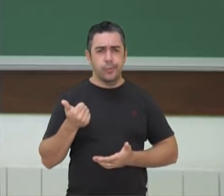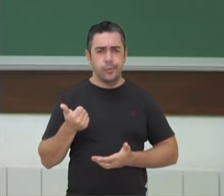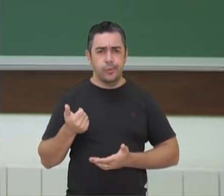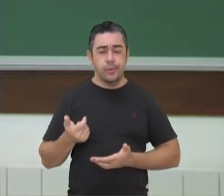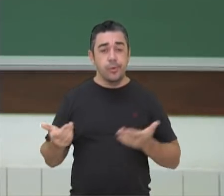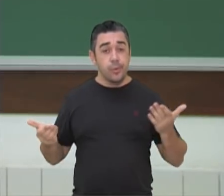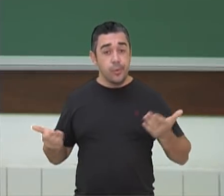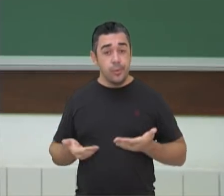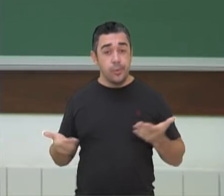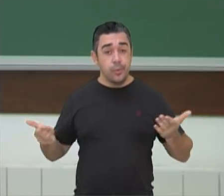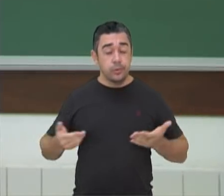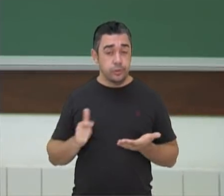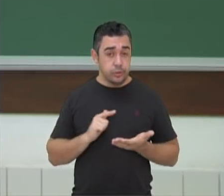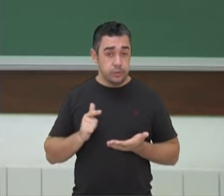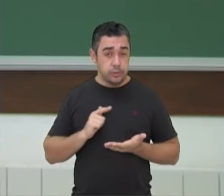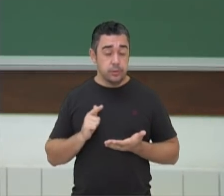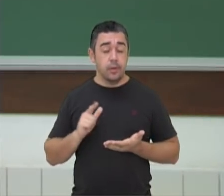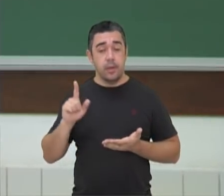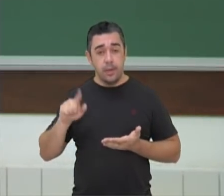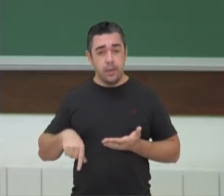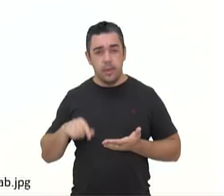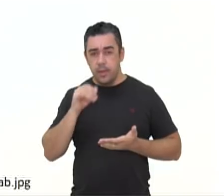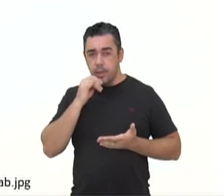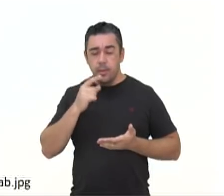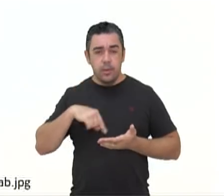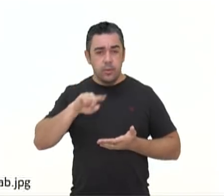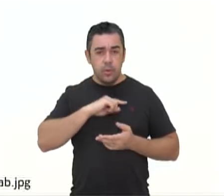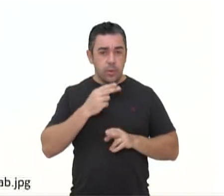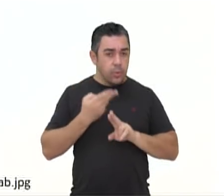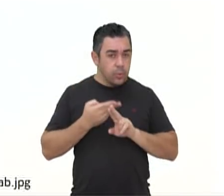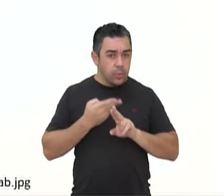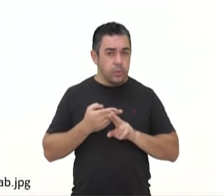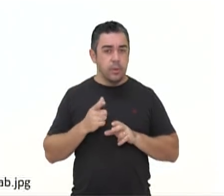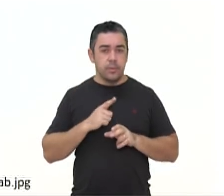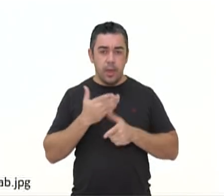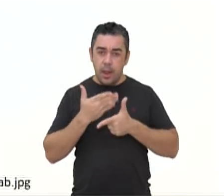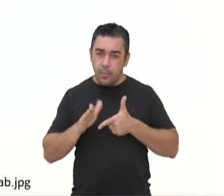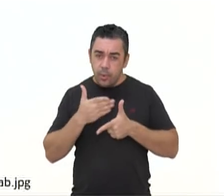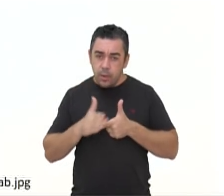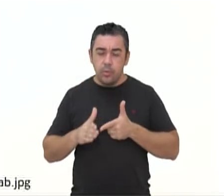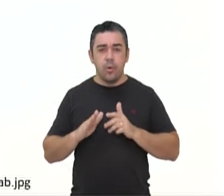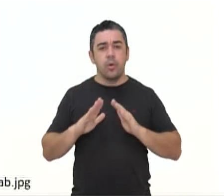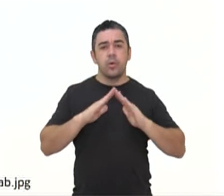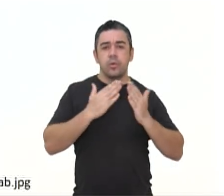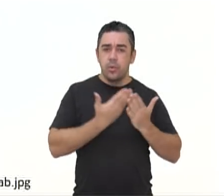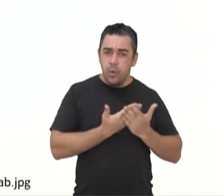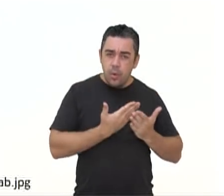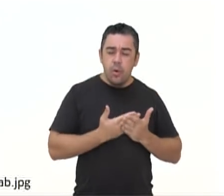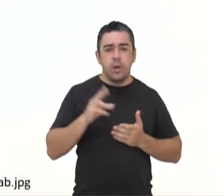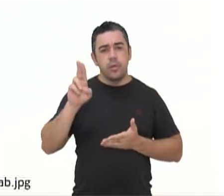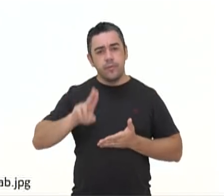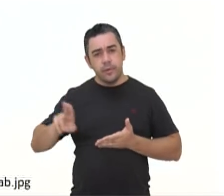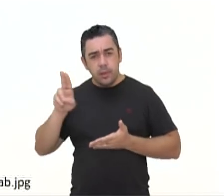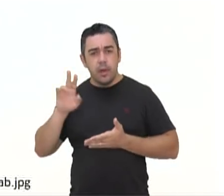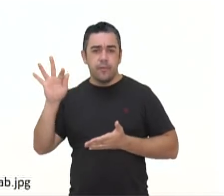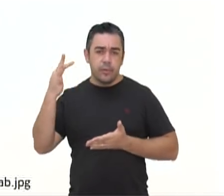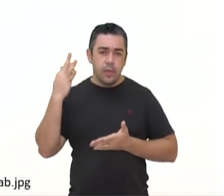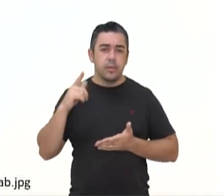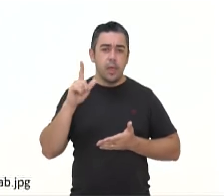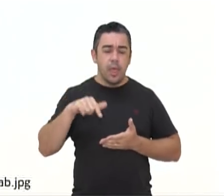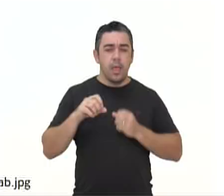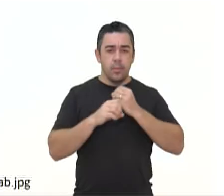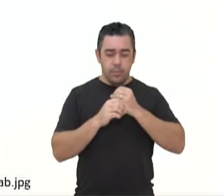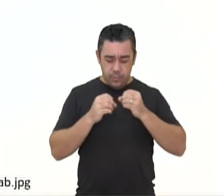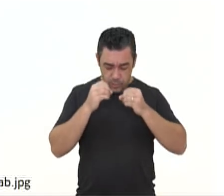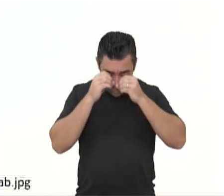Então, atualmente, os aparelhos que nós utilizamos nos laboratórios, nas escolas, nas universidades, são os